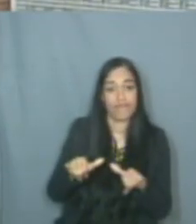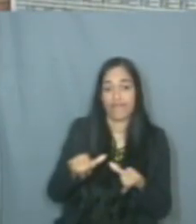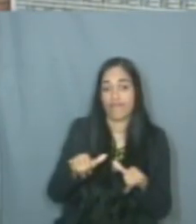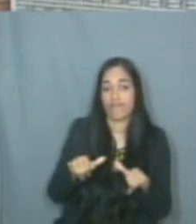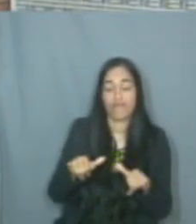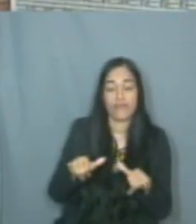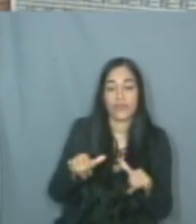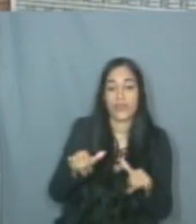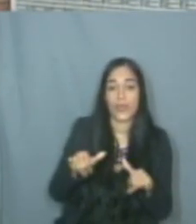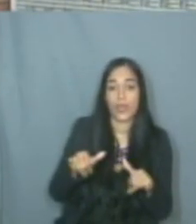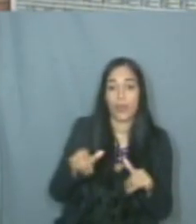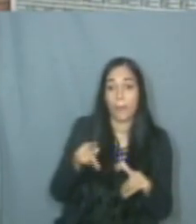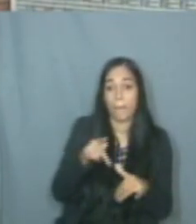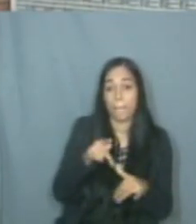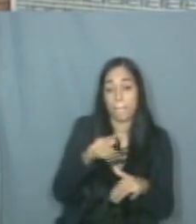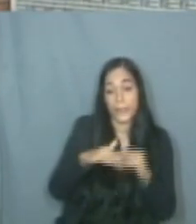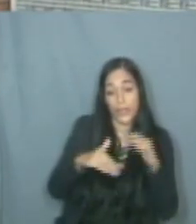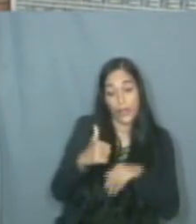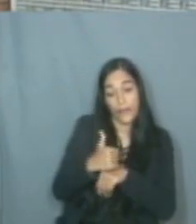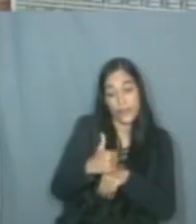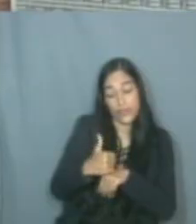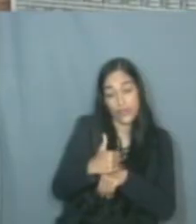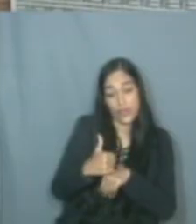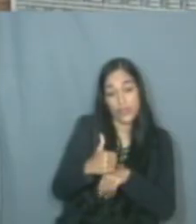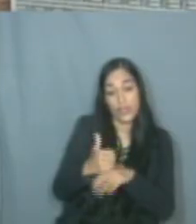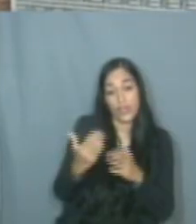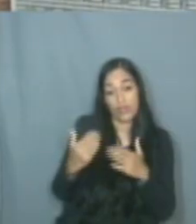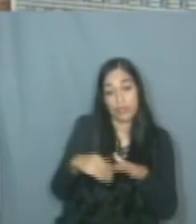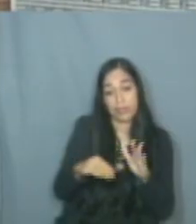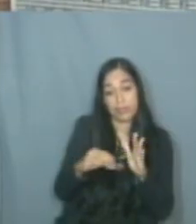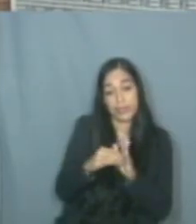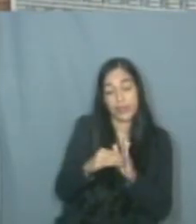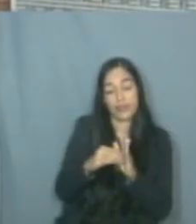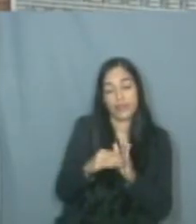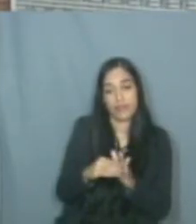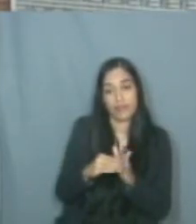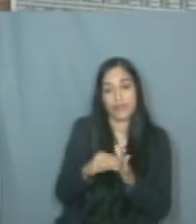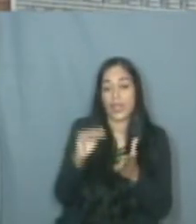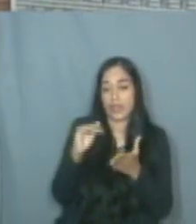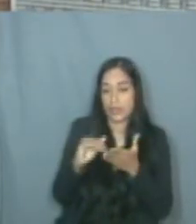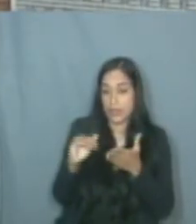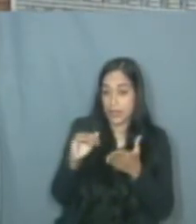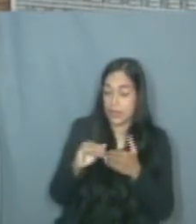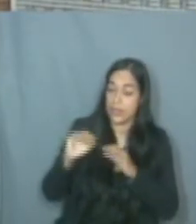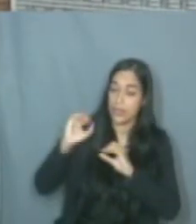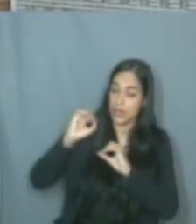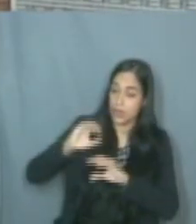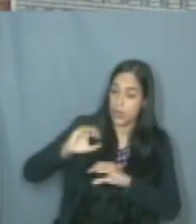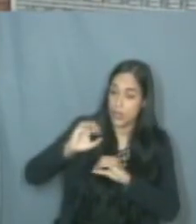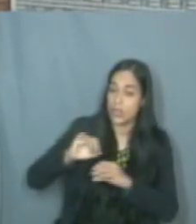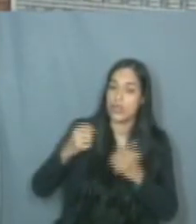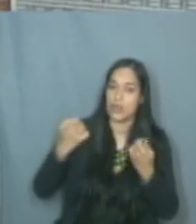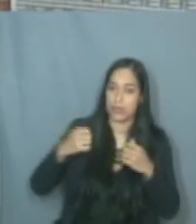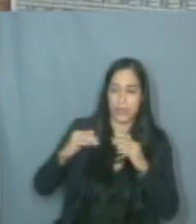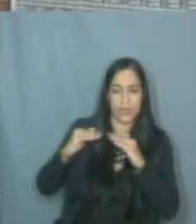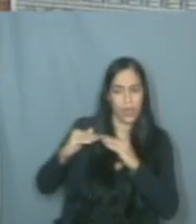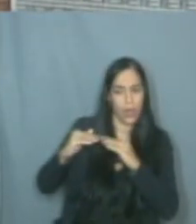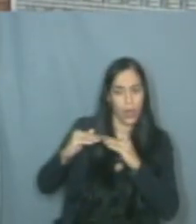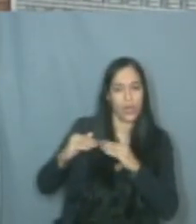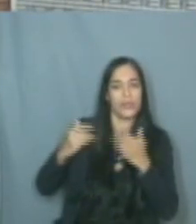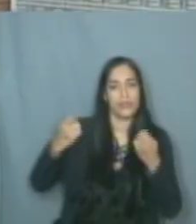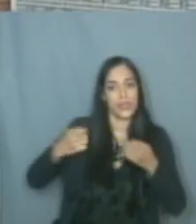que foram efetivados, né? A Secretaria de Educação, a gente tem que concordar que ela precisa